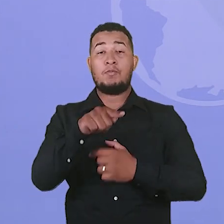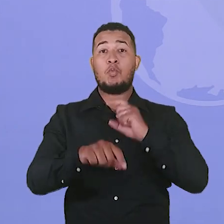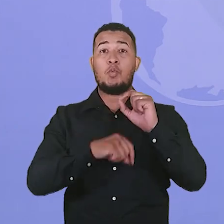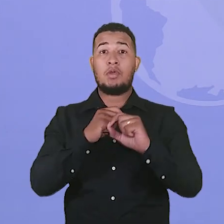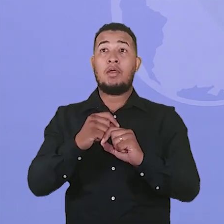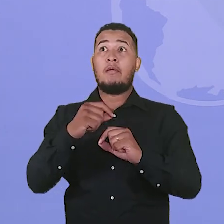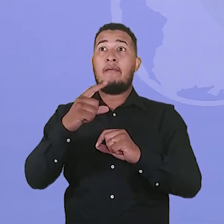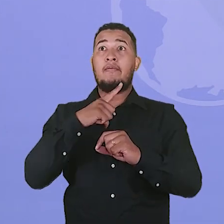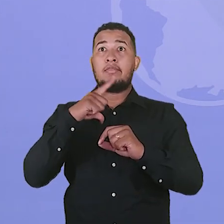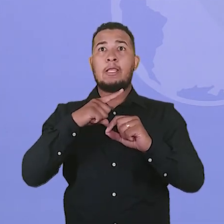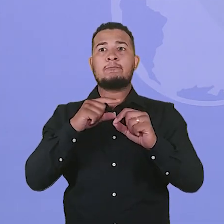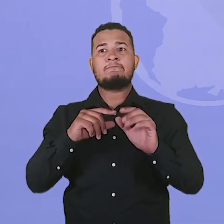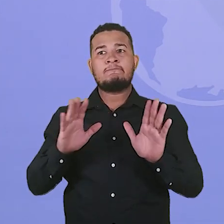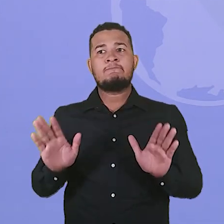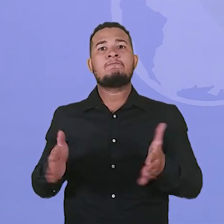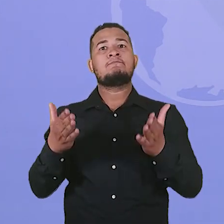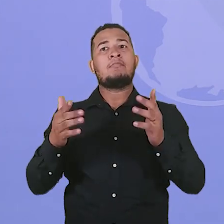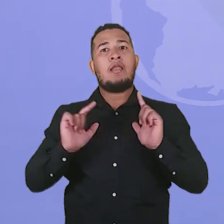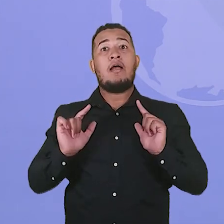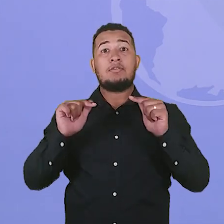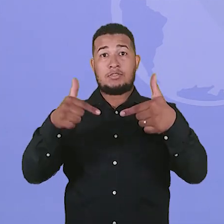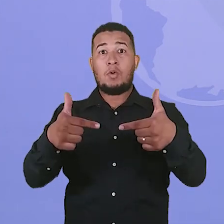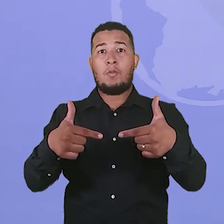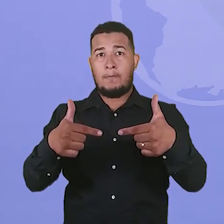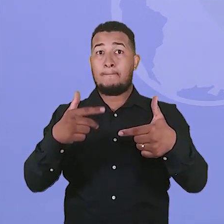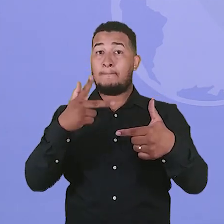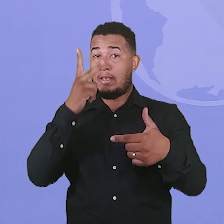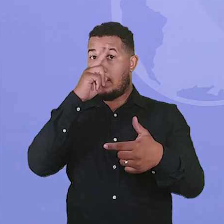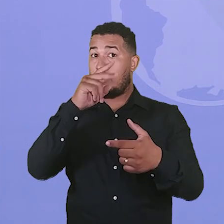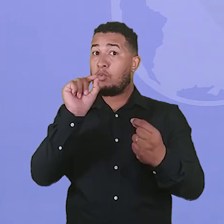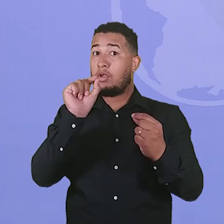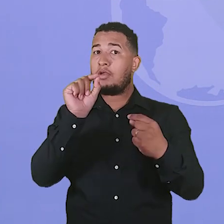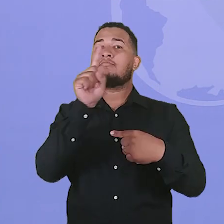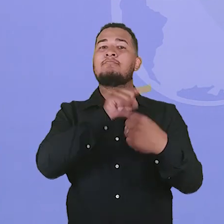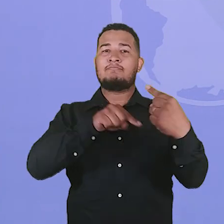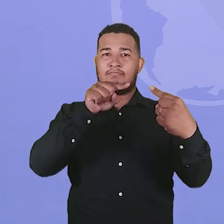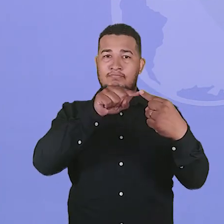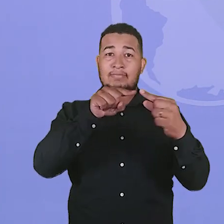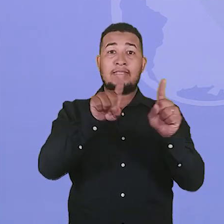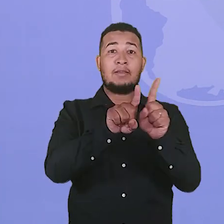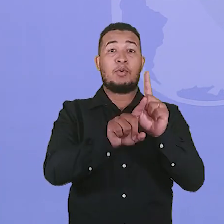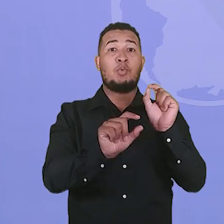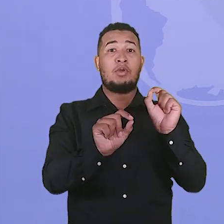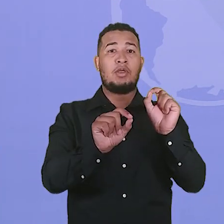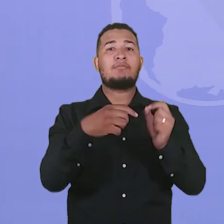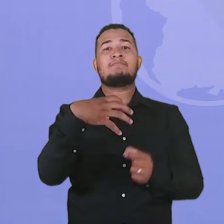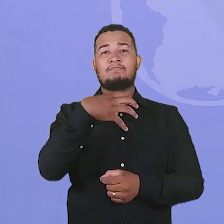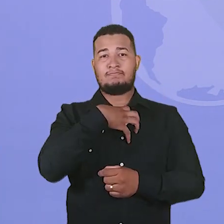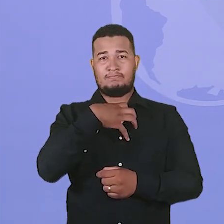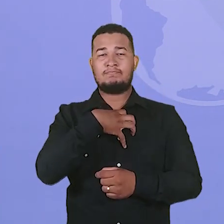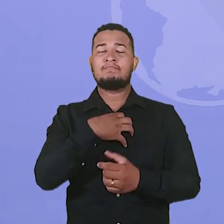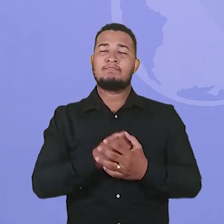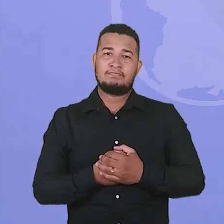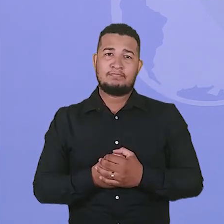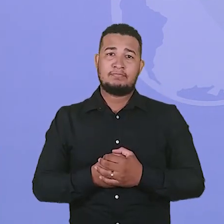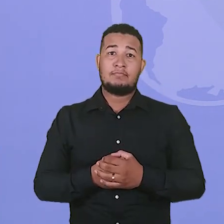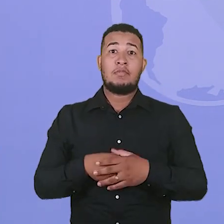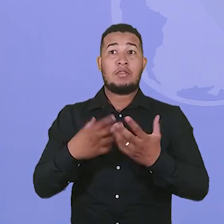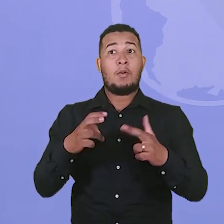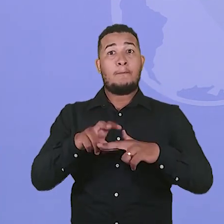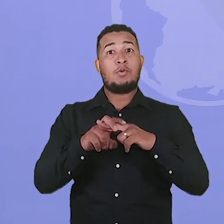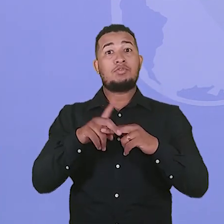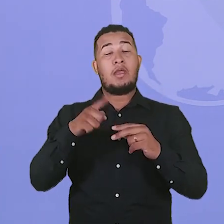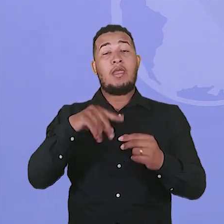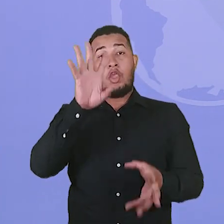aqueles que investem em sua ação, repetindo, intenções e sentidos próprios, tá? Por isso